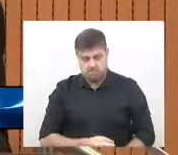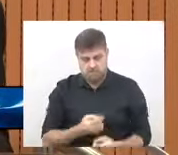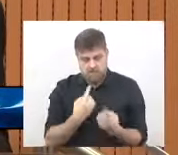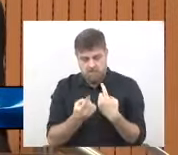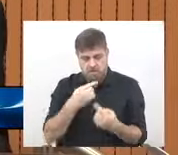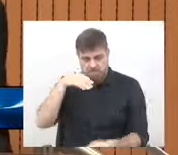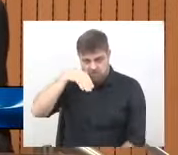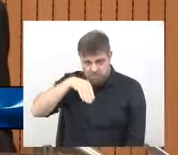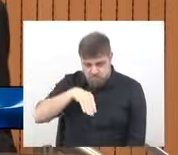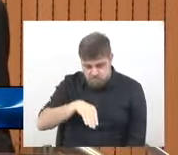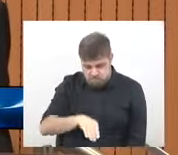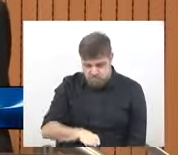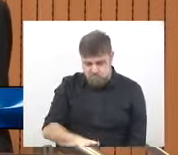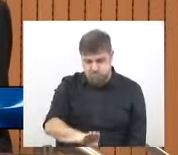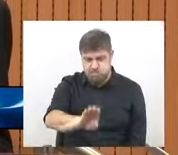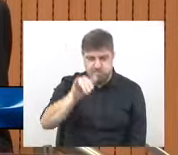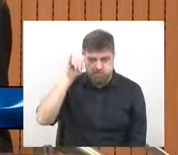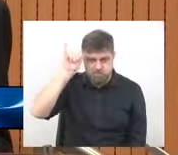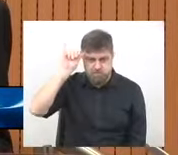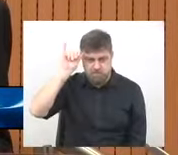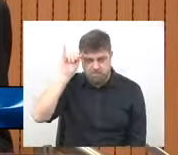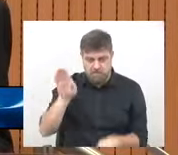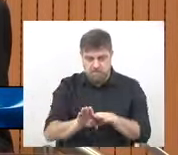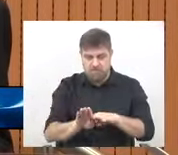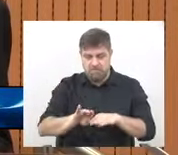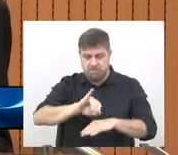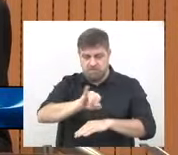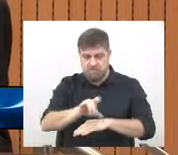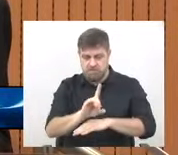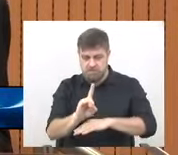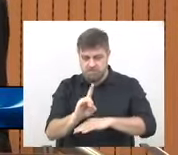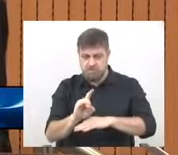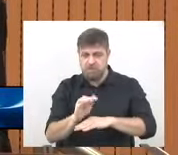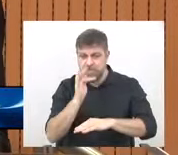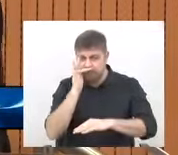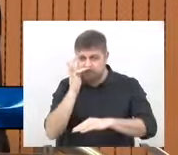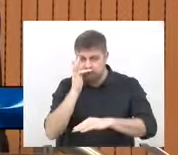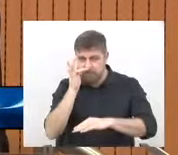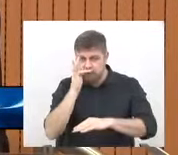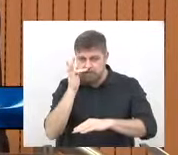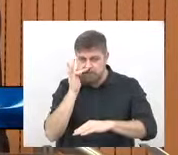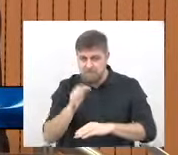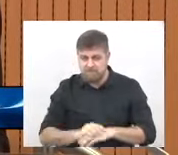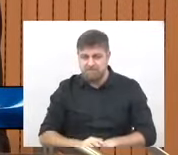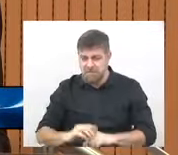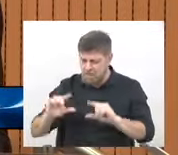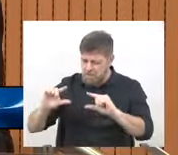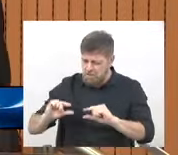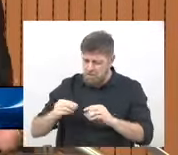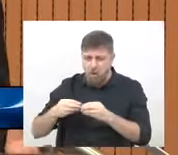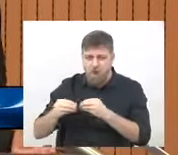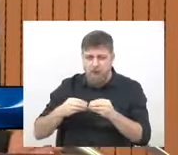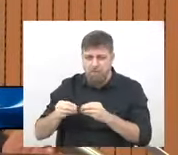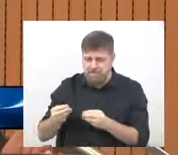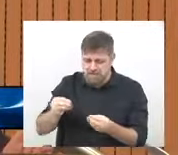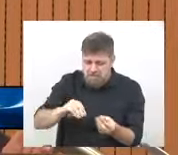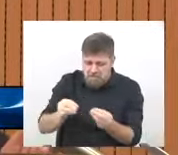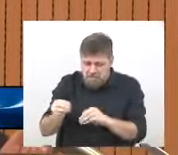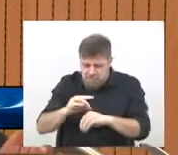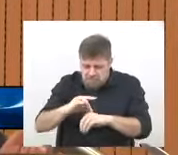Lope, liberando a John Boy do Lope, inclusive no Florence. A pouca massa que vem é para fazer